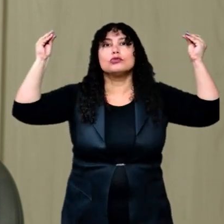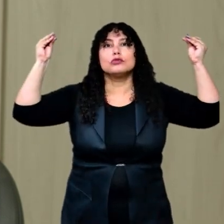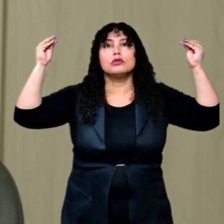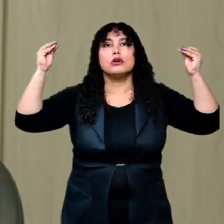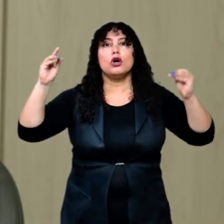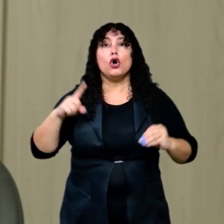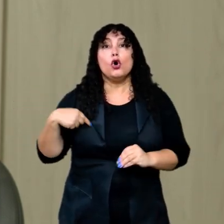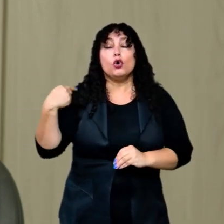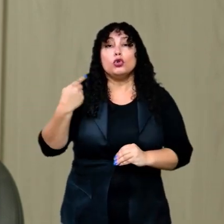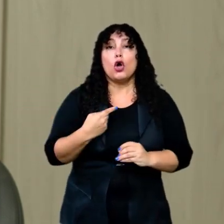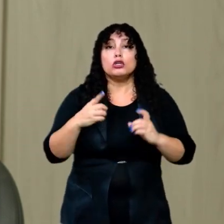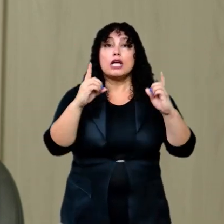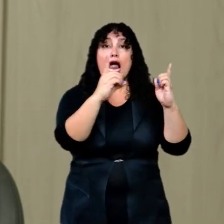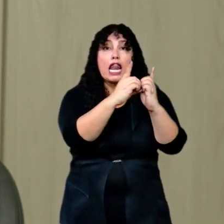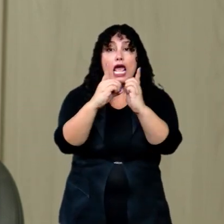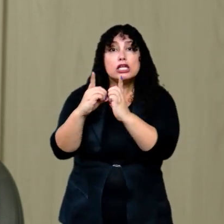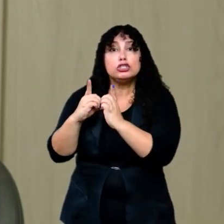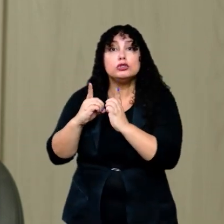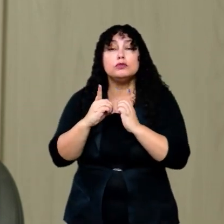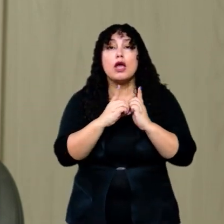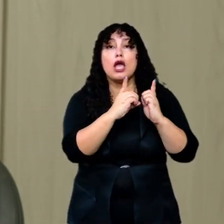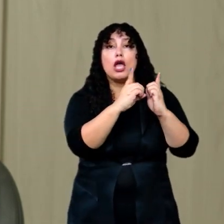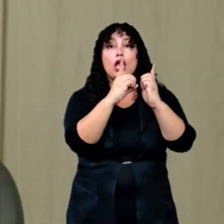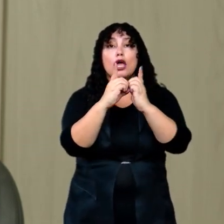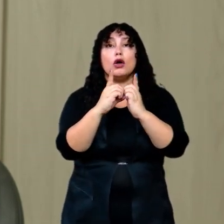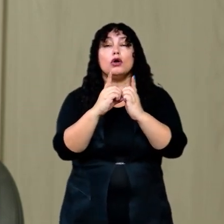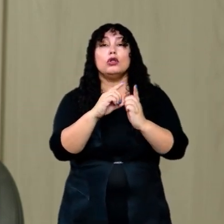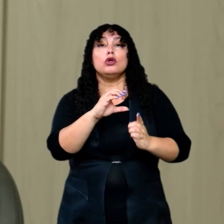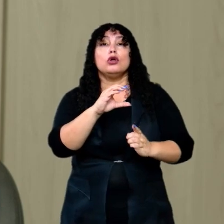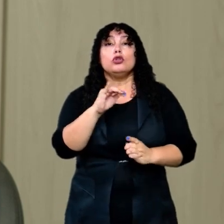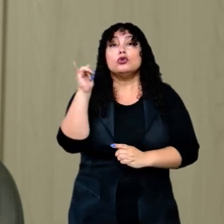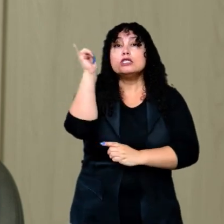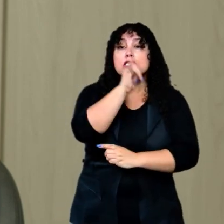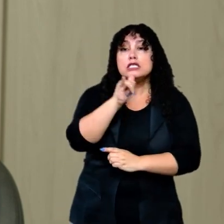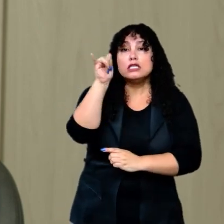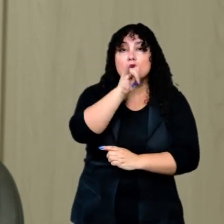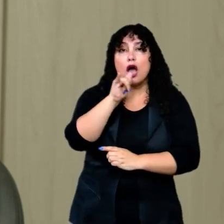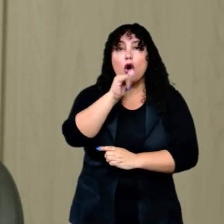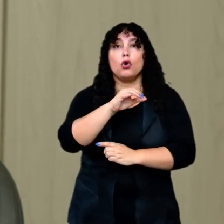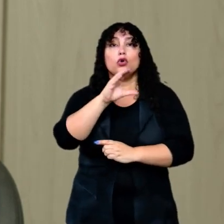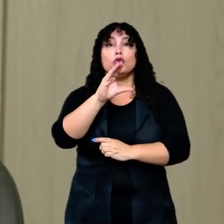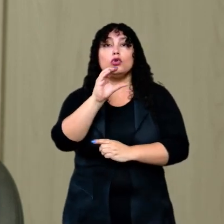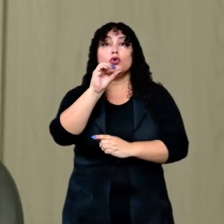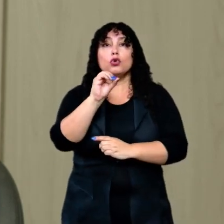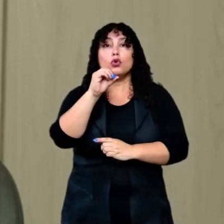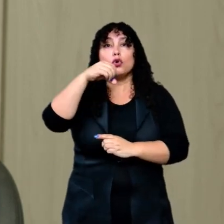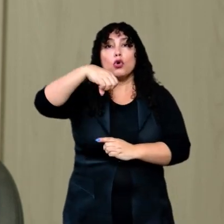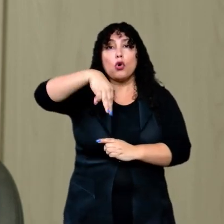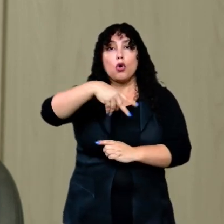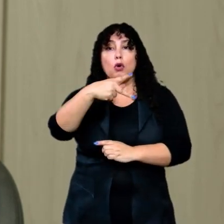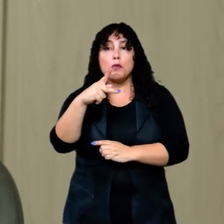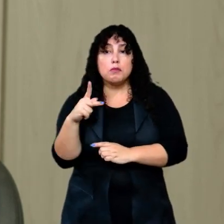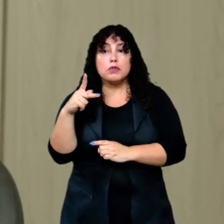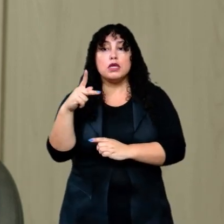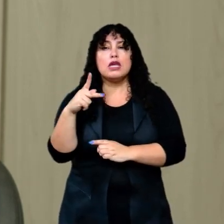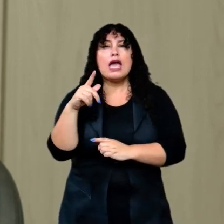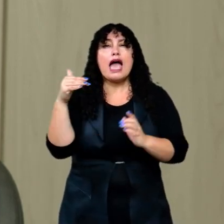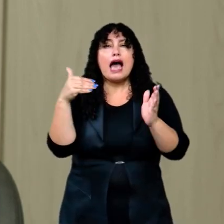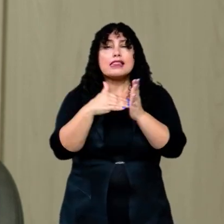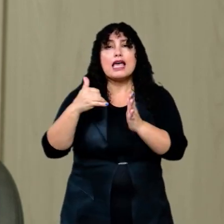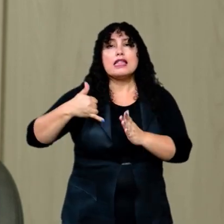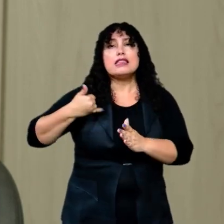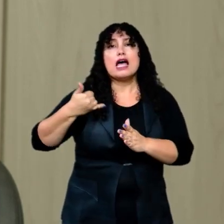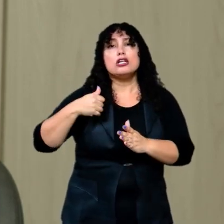os nossos atendimentos aqui no CEAL, aqui no COMP, é até 18 anos. E aí depois vai